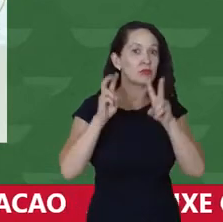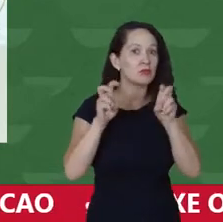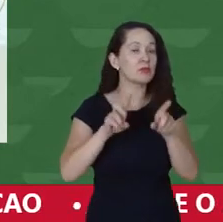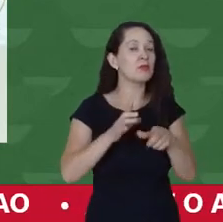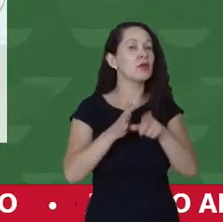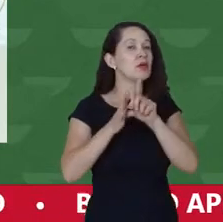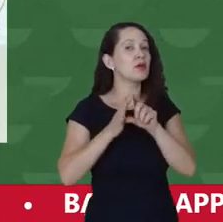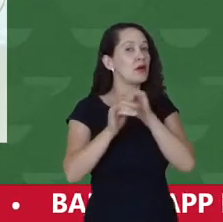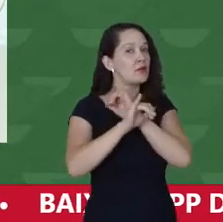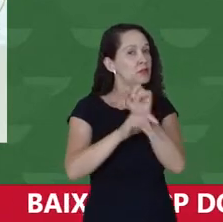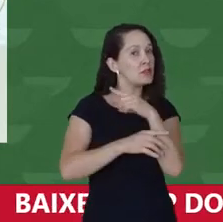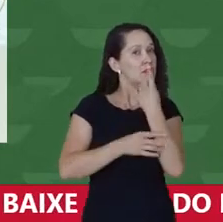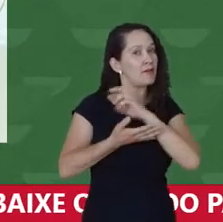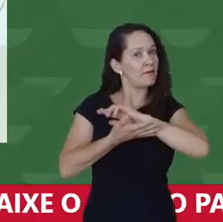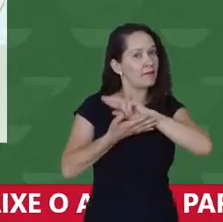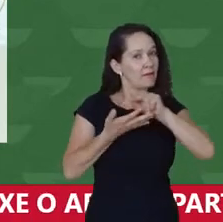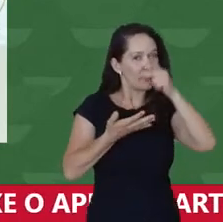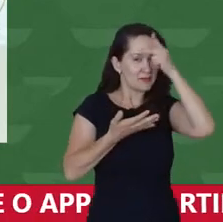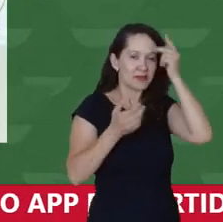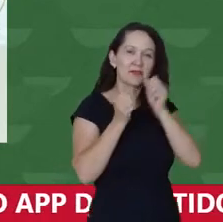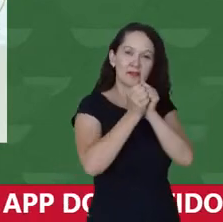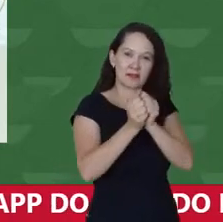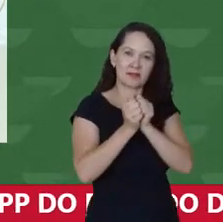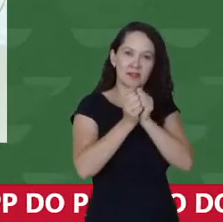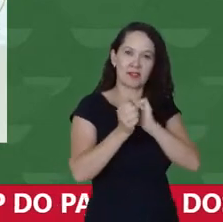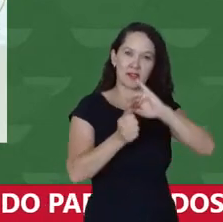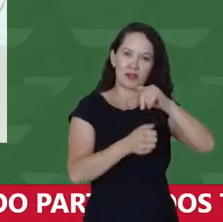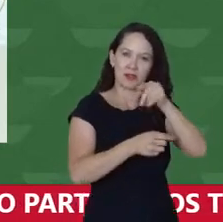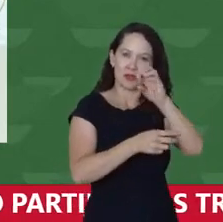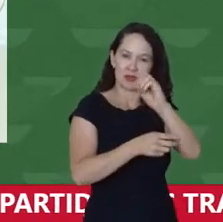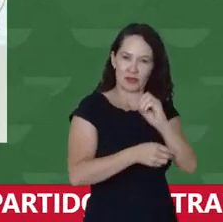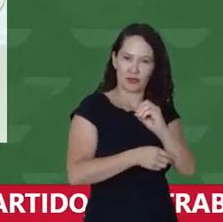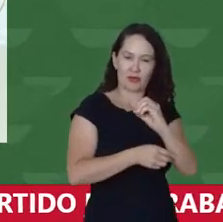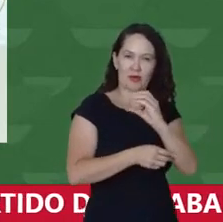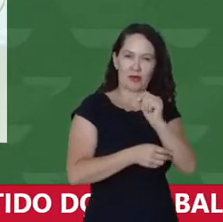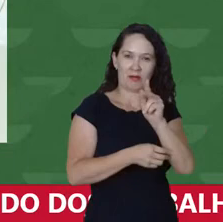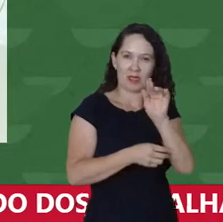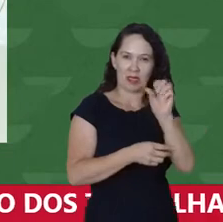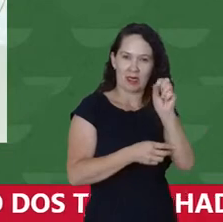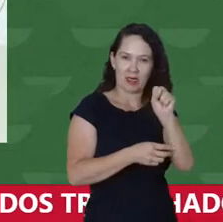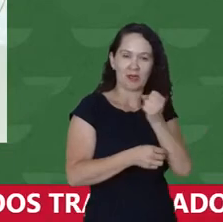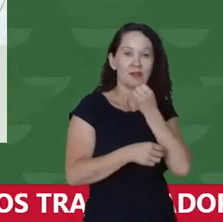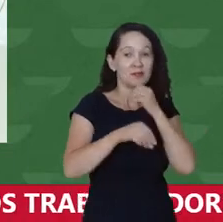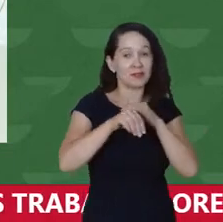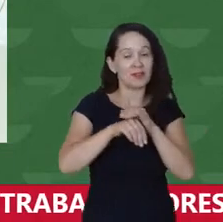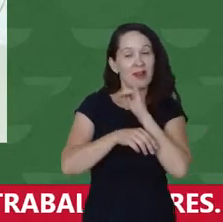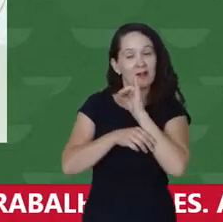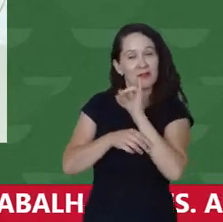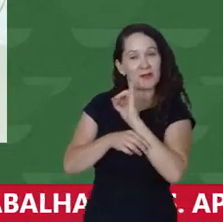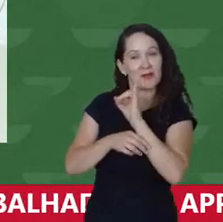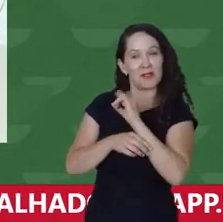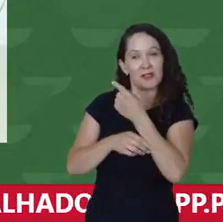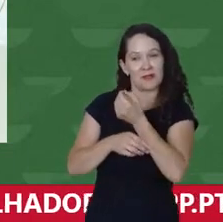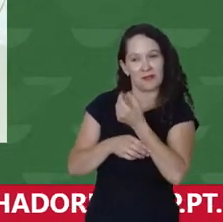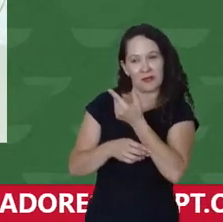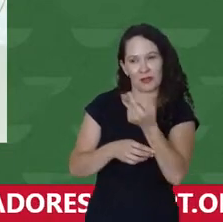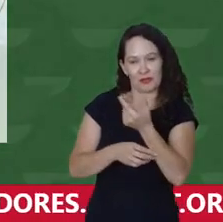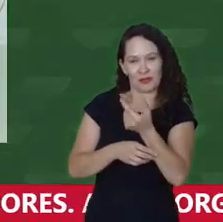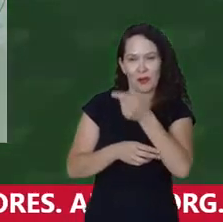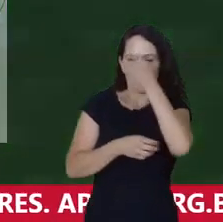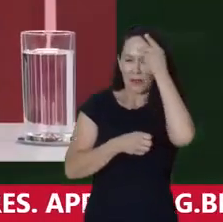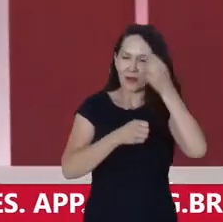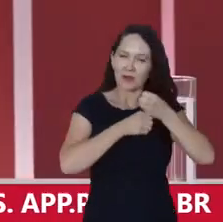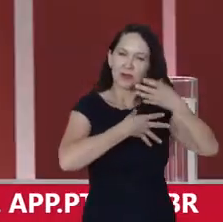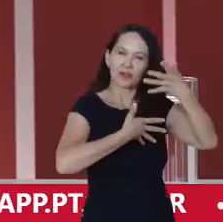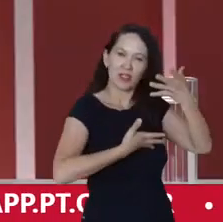de dizer que nós temos várias pessoas nos acompanhando. João Carlos Gomes, dizendo PT, boa noite, 2022, PT, PT